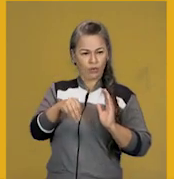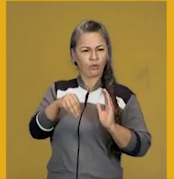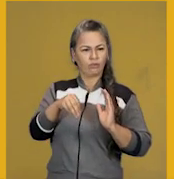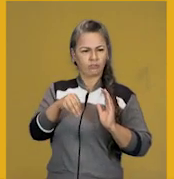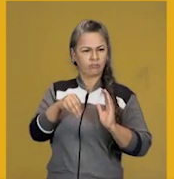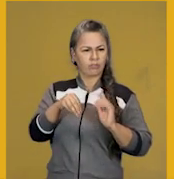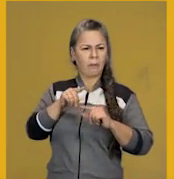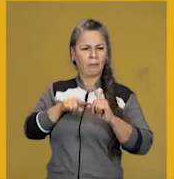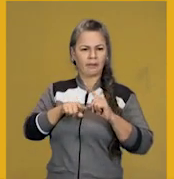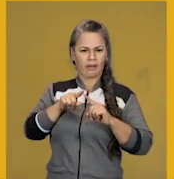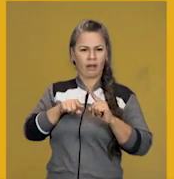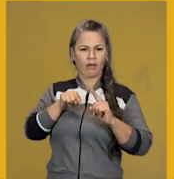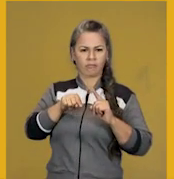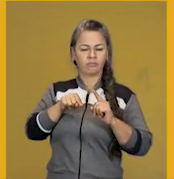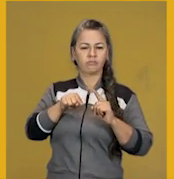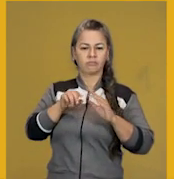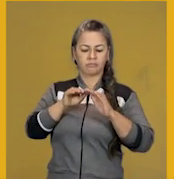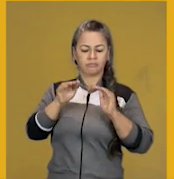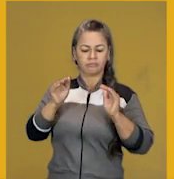um corpo